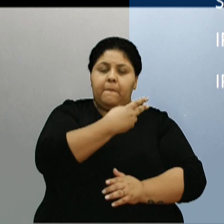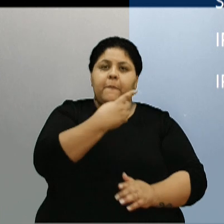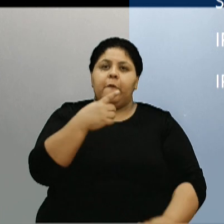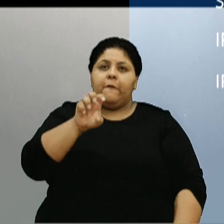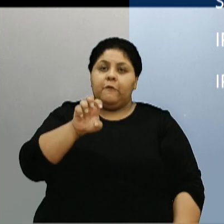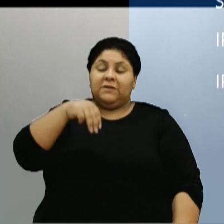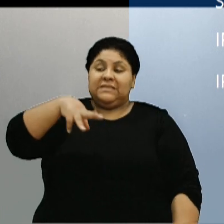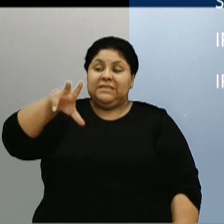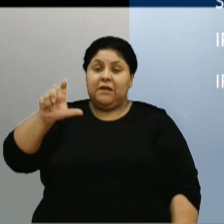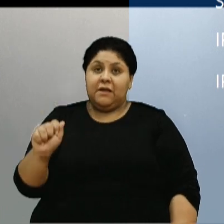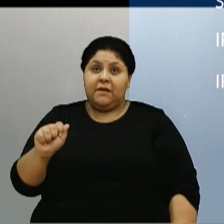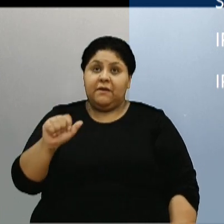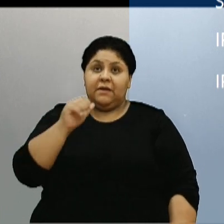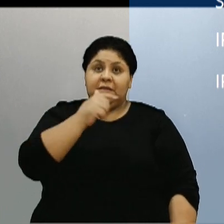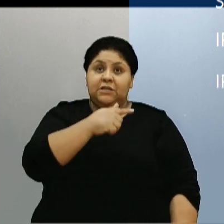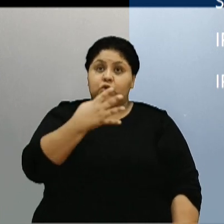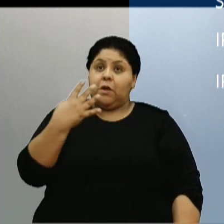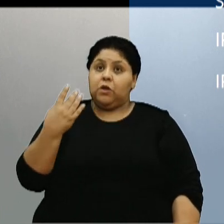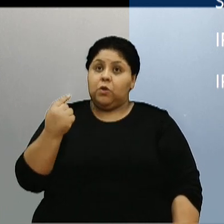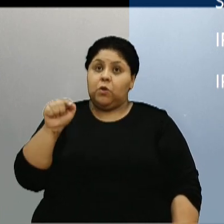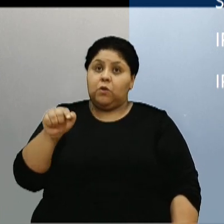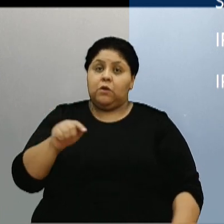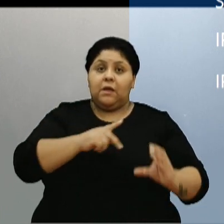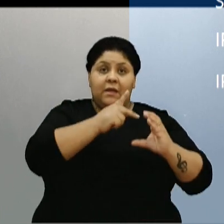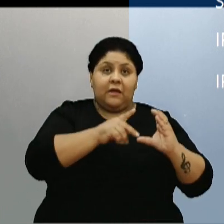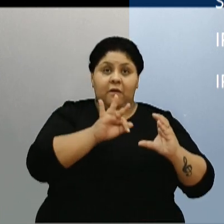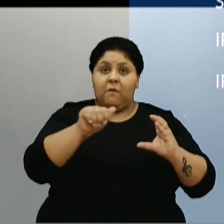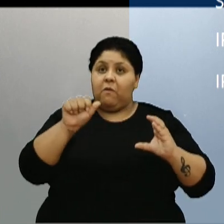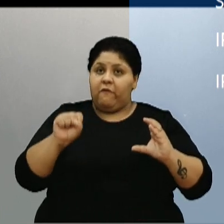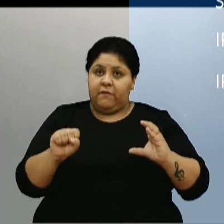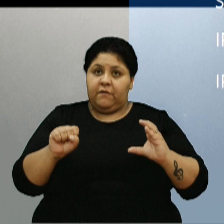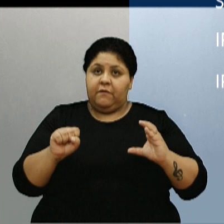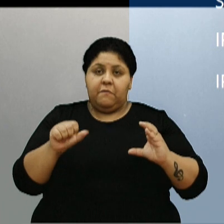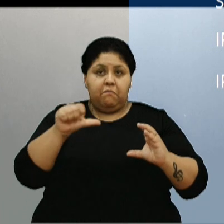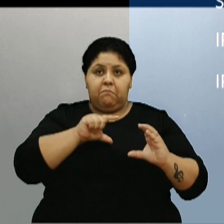215 milhões 741. Câmara e FAS, como não